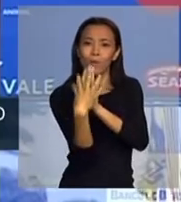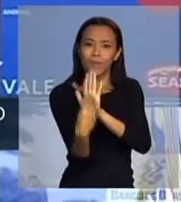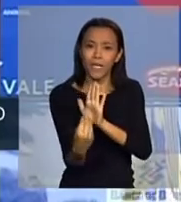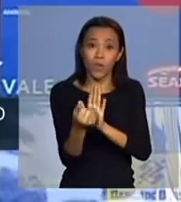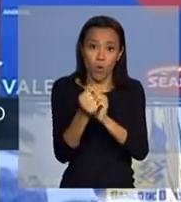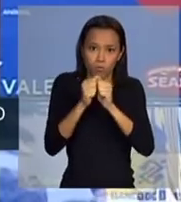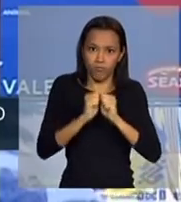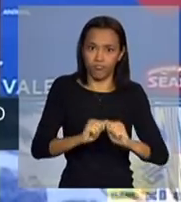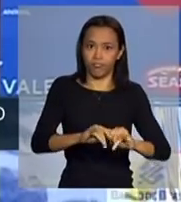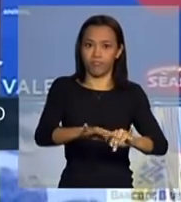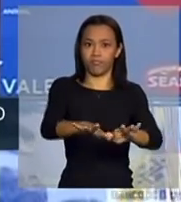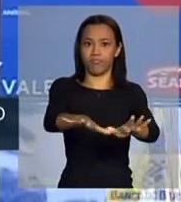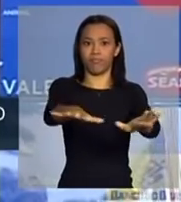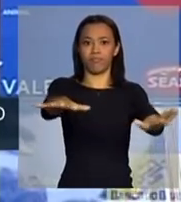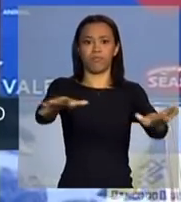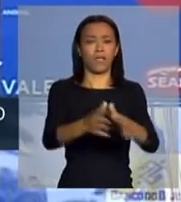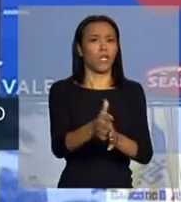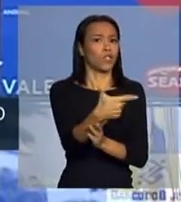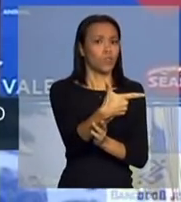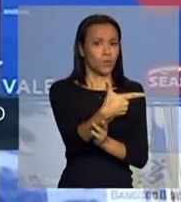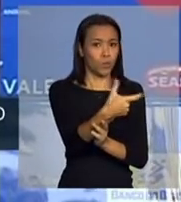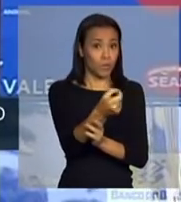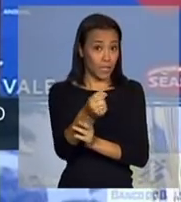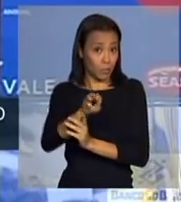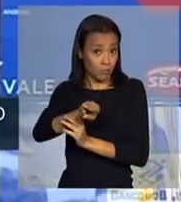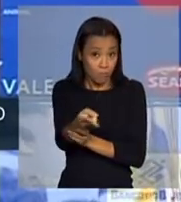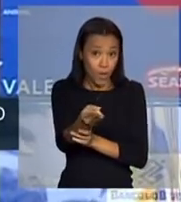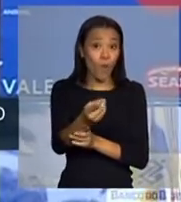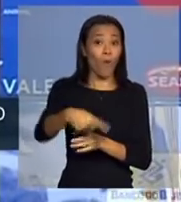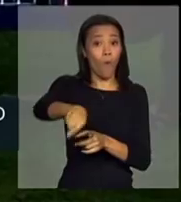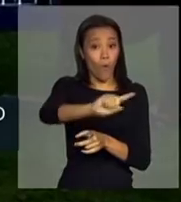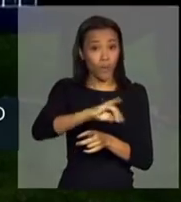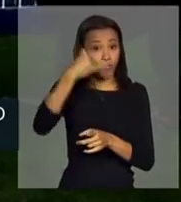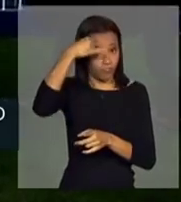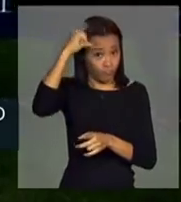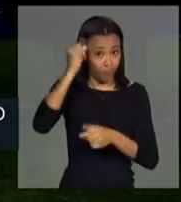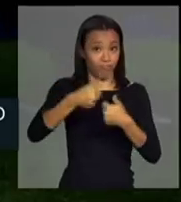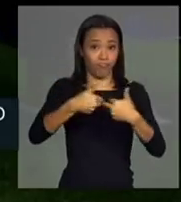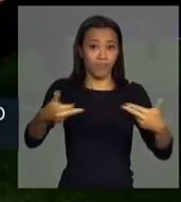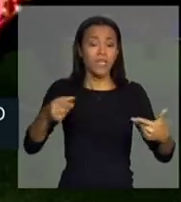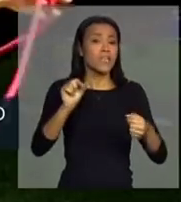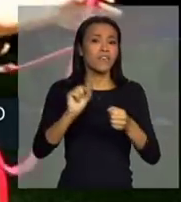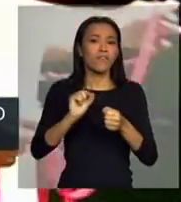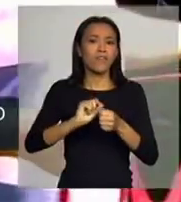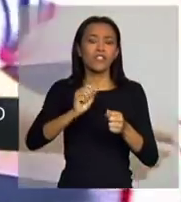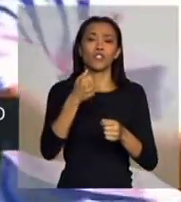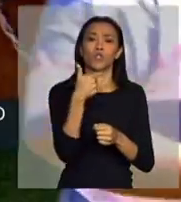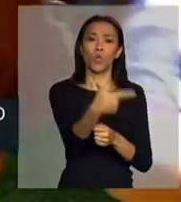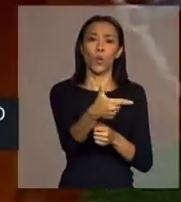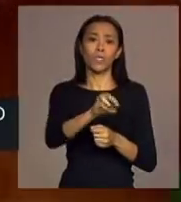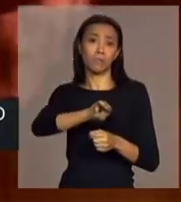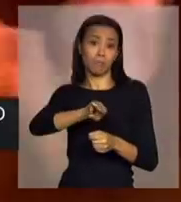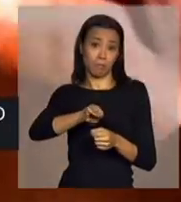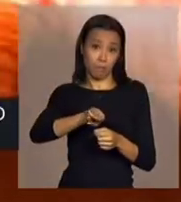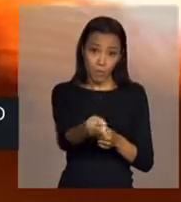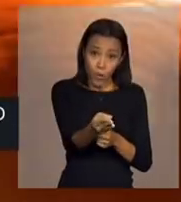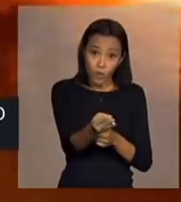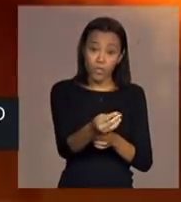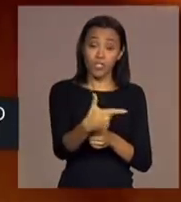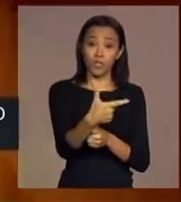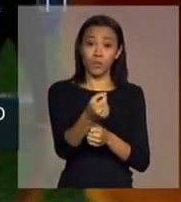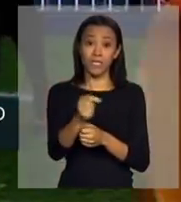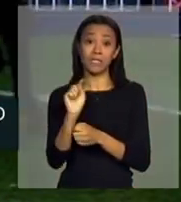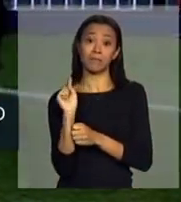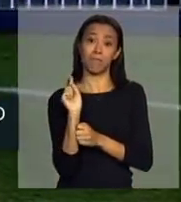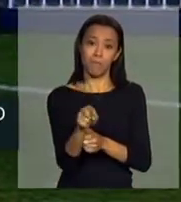um rebanho fabuloso de cerca de 200 milhões de cabeças, que produziu 2 milhões e 200 mil toneladas